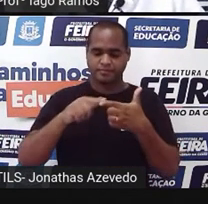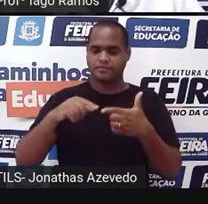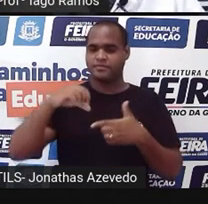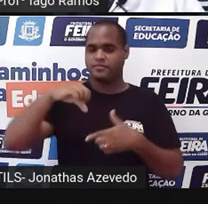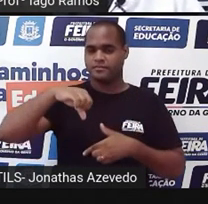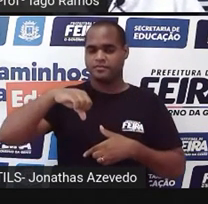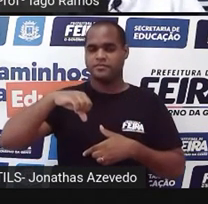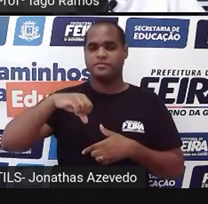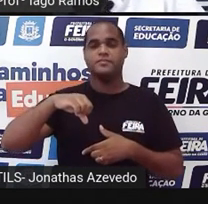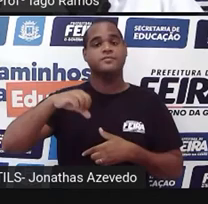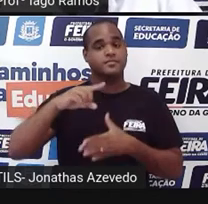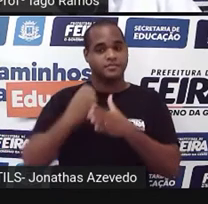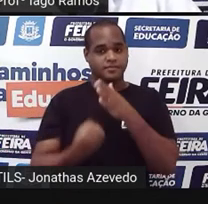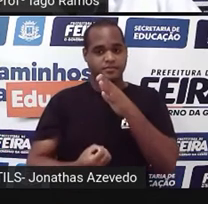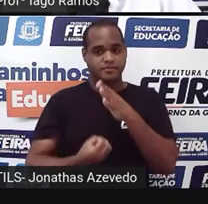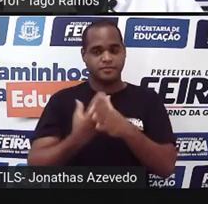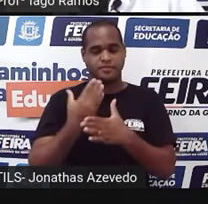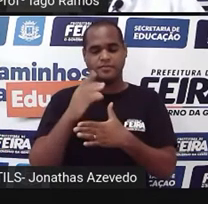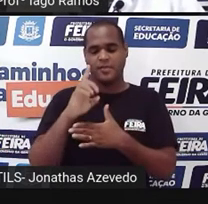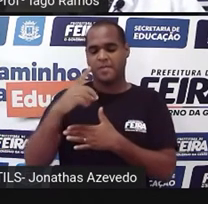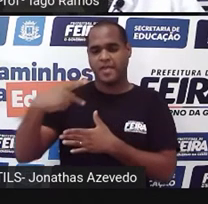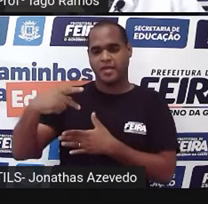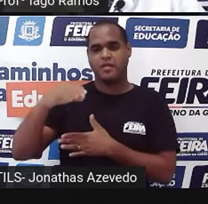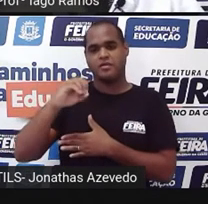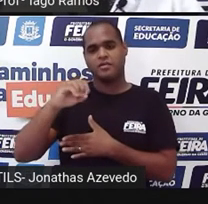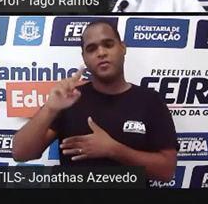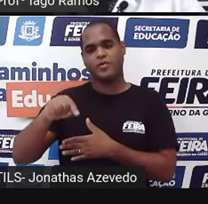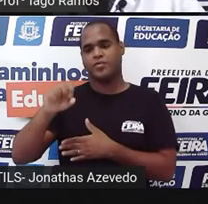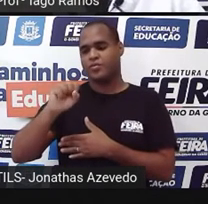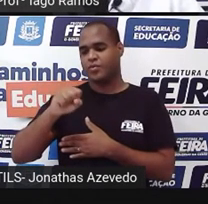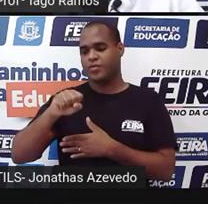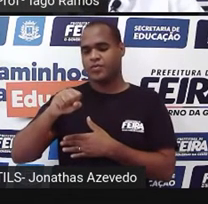9 vai gerar dízima periódica